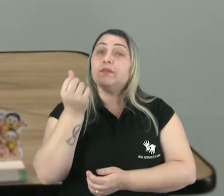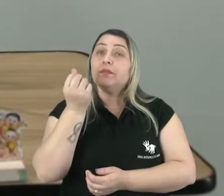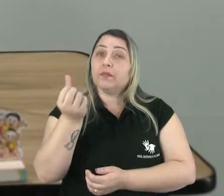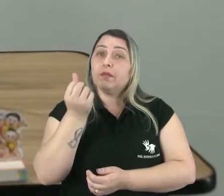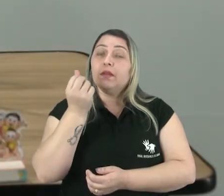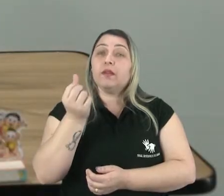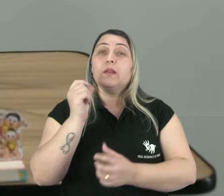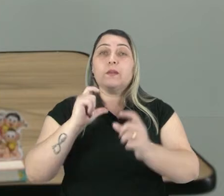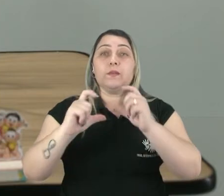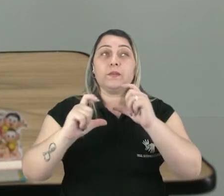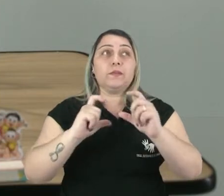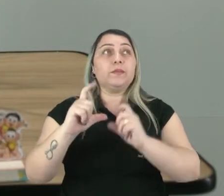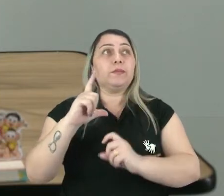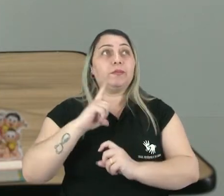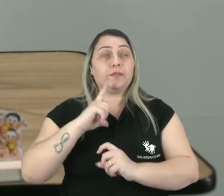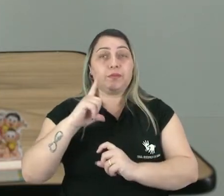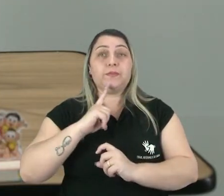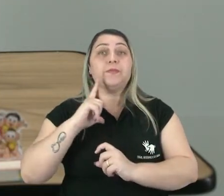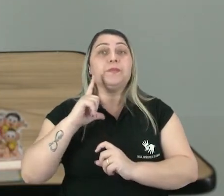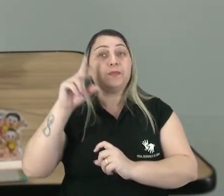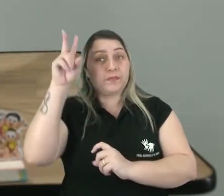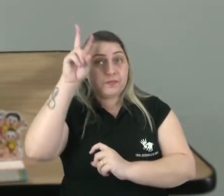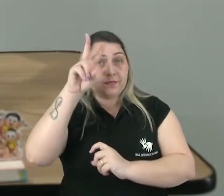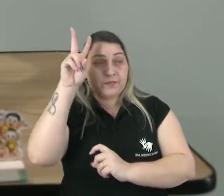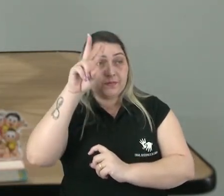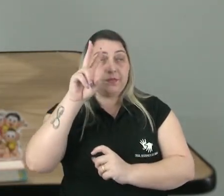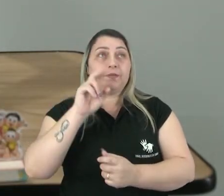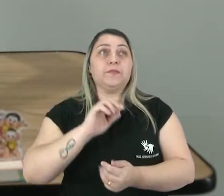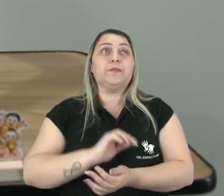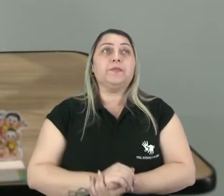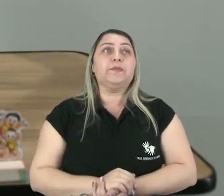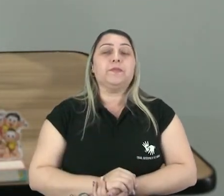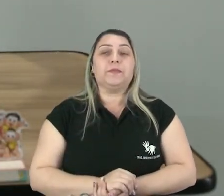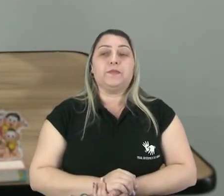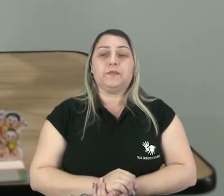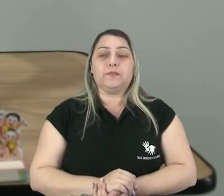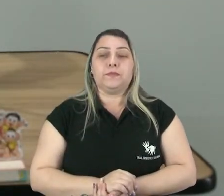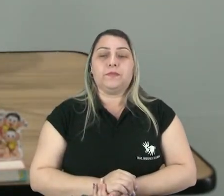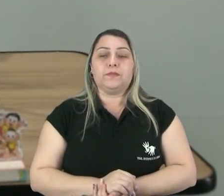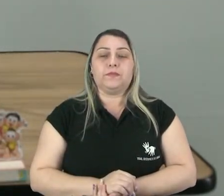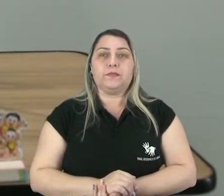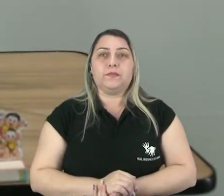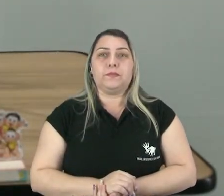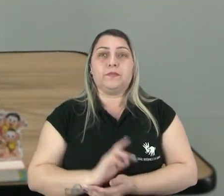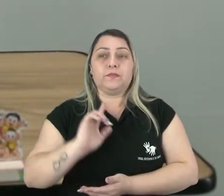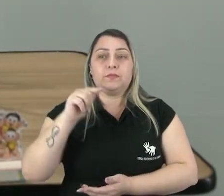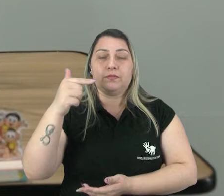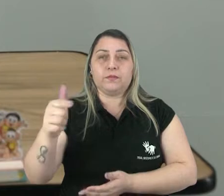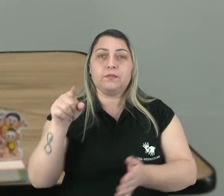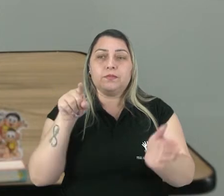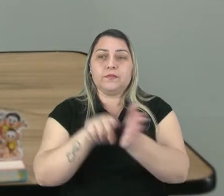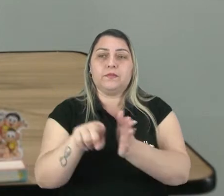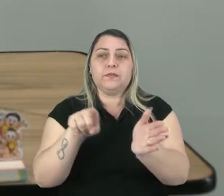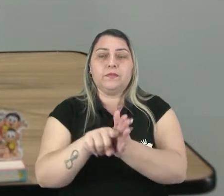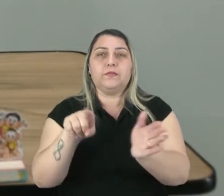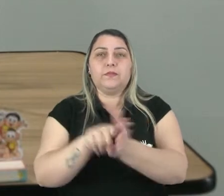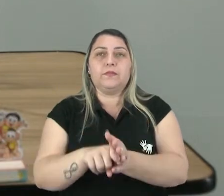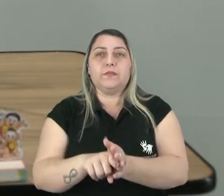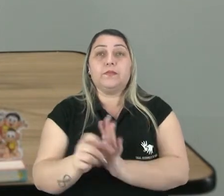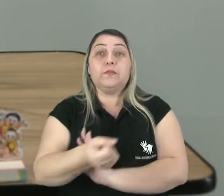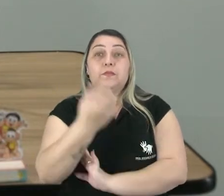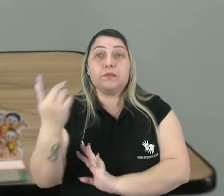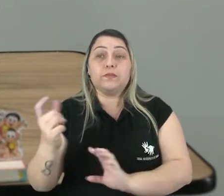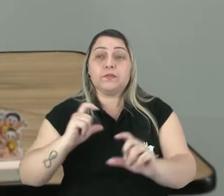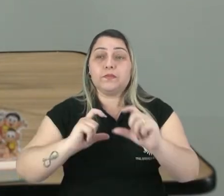quadrinhos compõem esta narrativa, ou seja, esta história. Vamos para mais um questionamento. Quantos